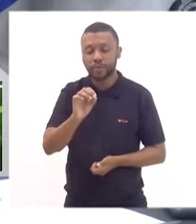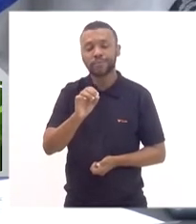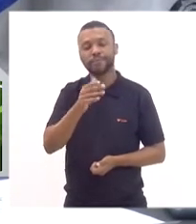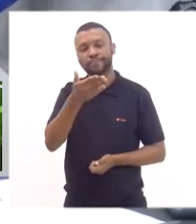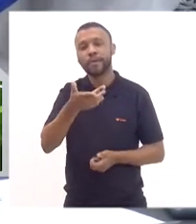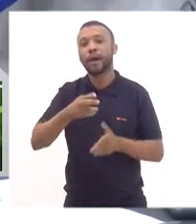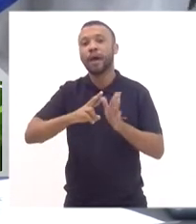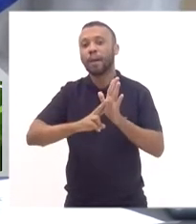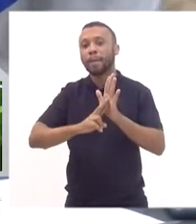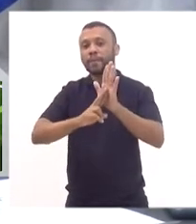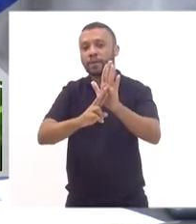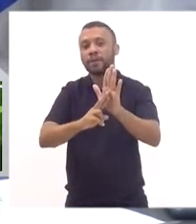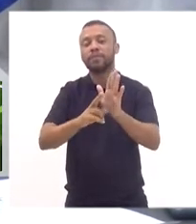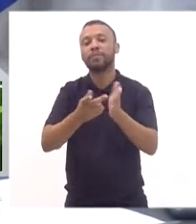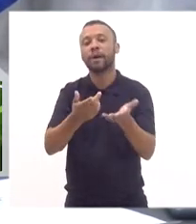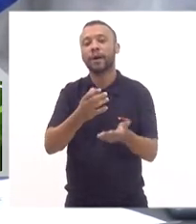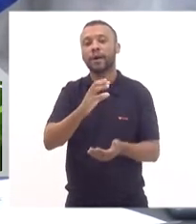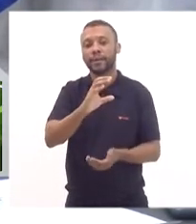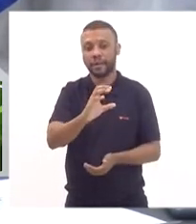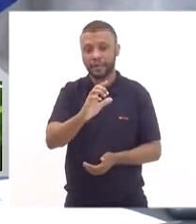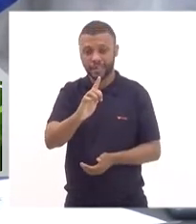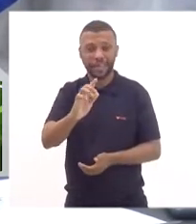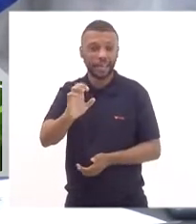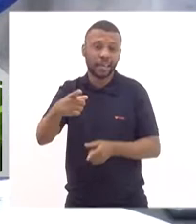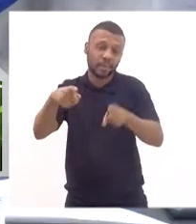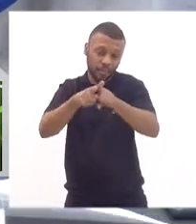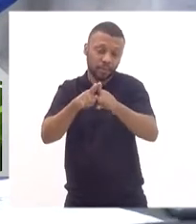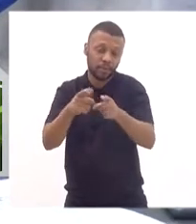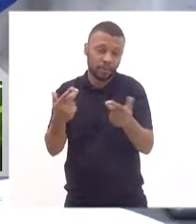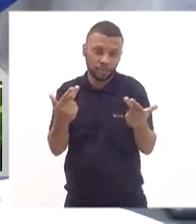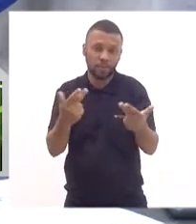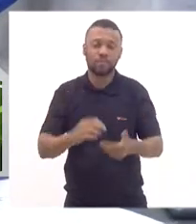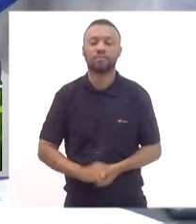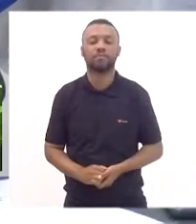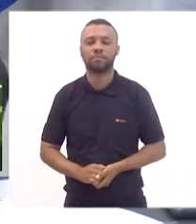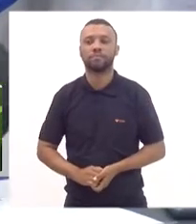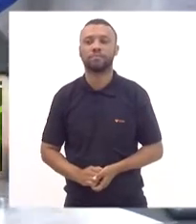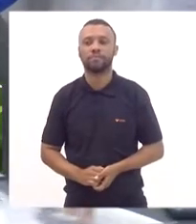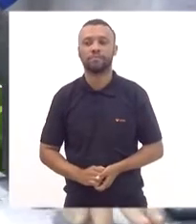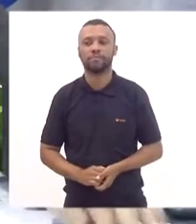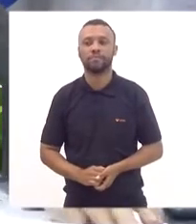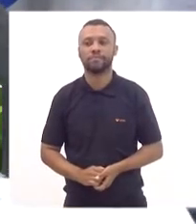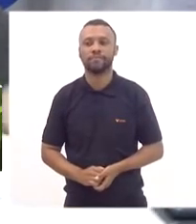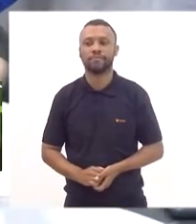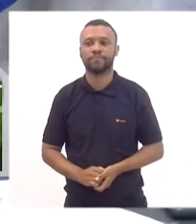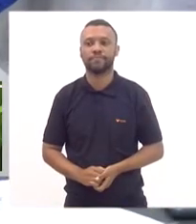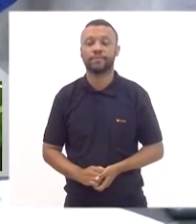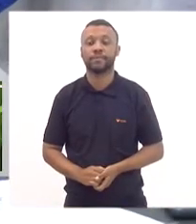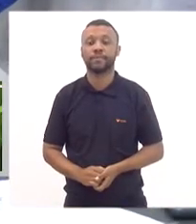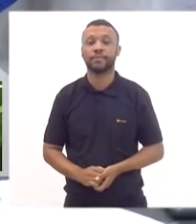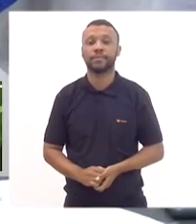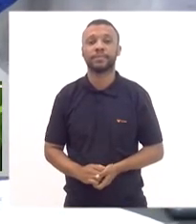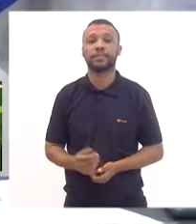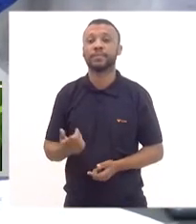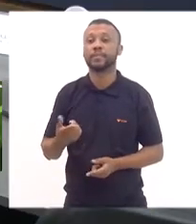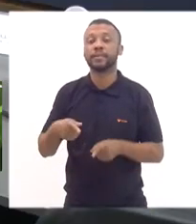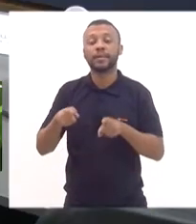representando a nossa Controladoria Geral do Estado. Além disso,